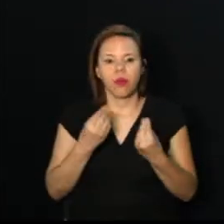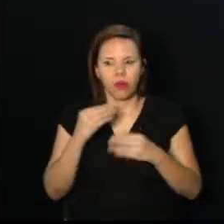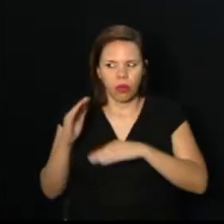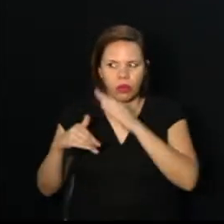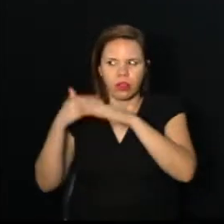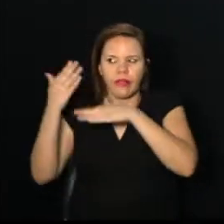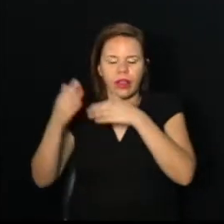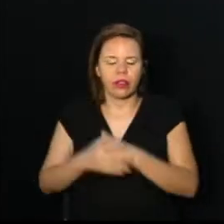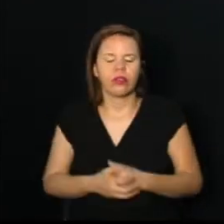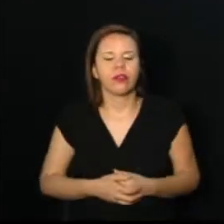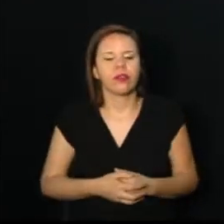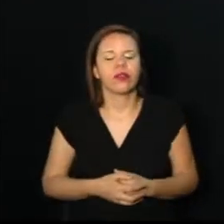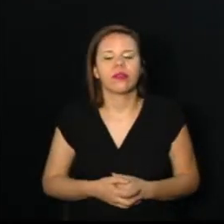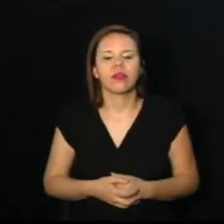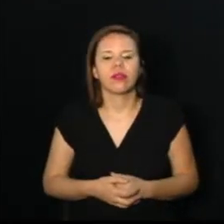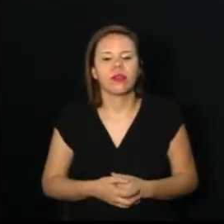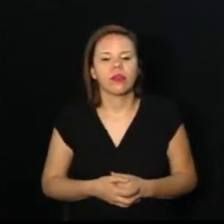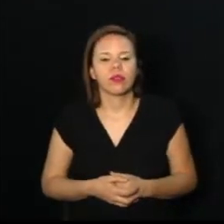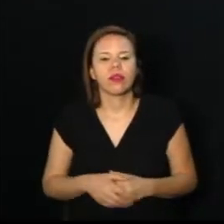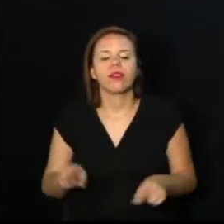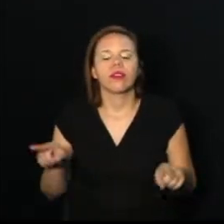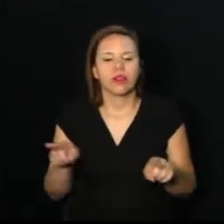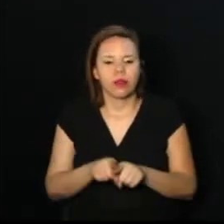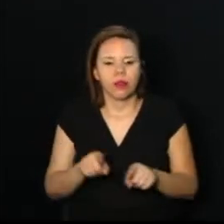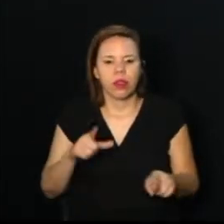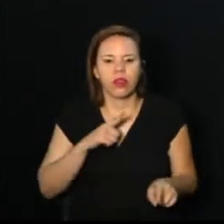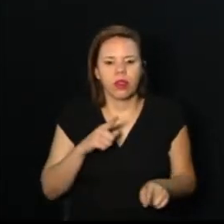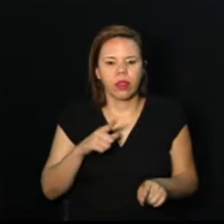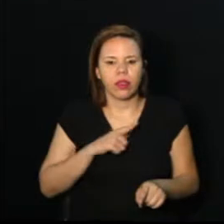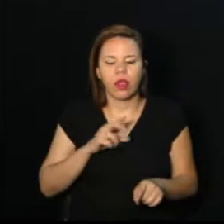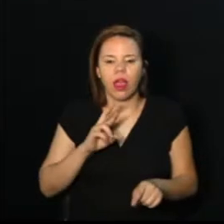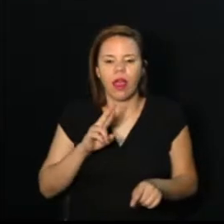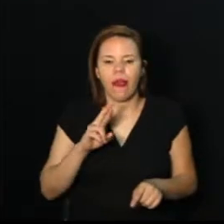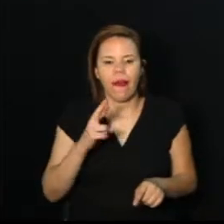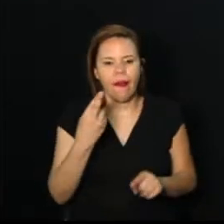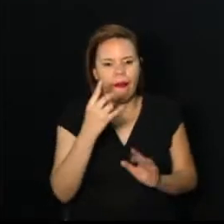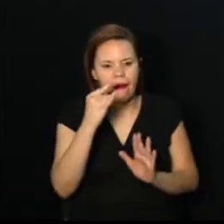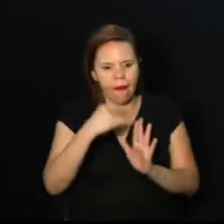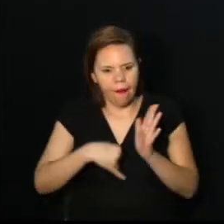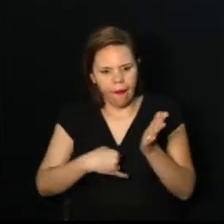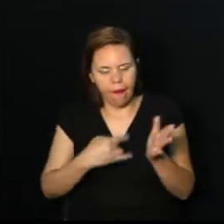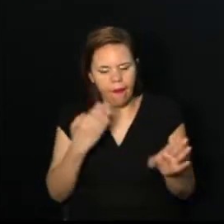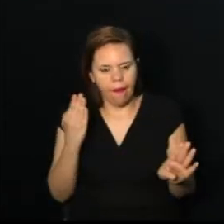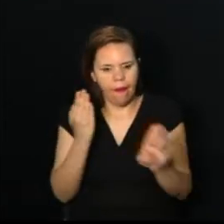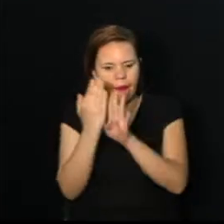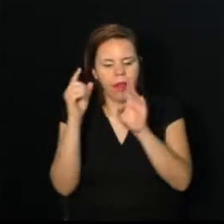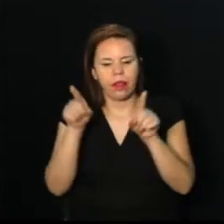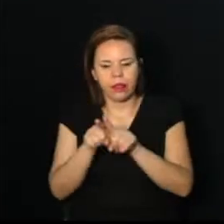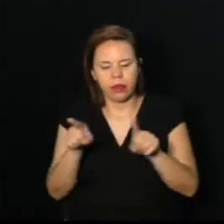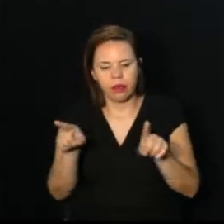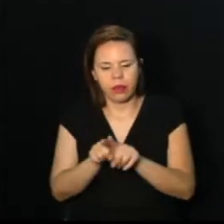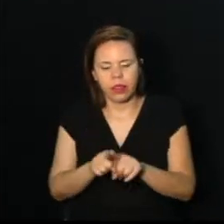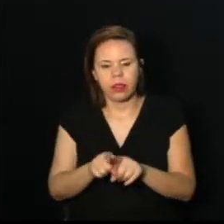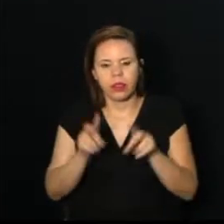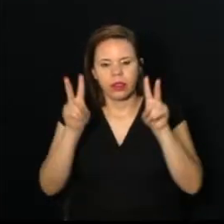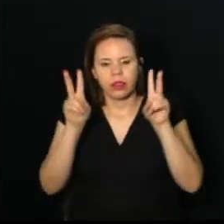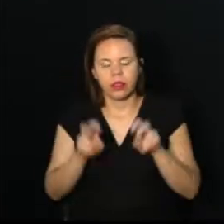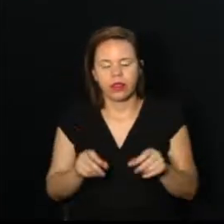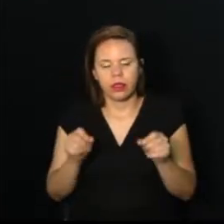avanços. Avanços em matéria de diagnóstico e avanços em matéria